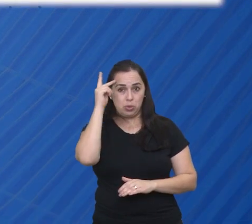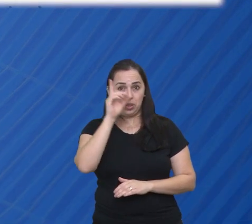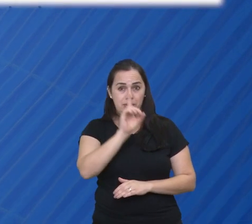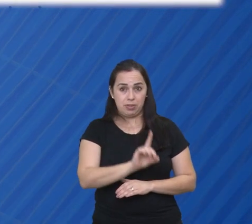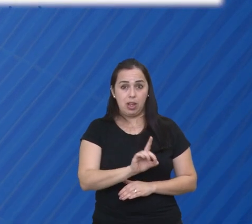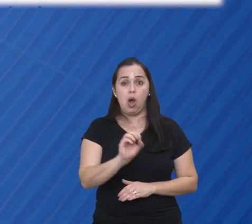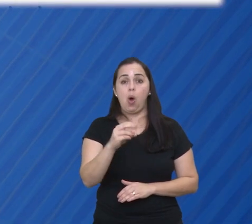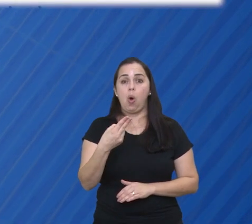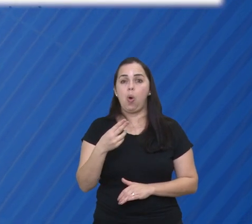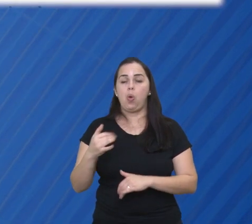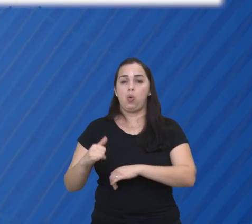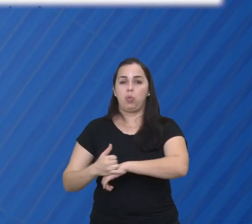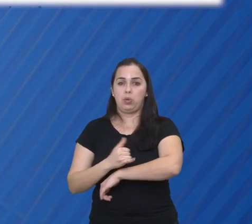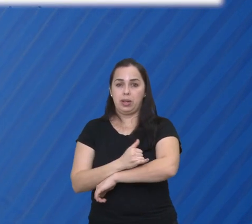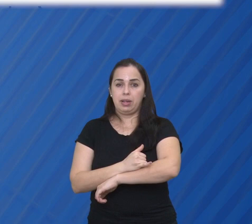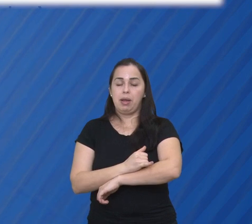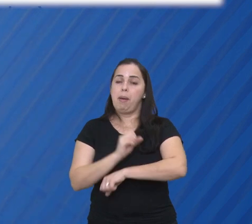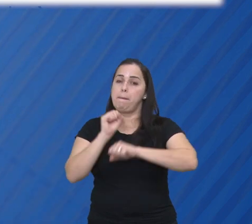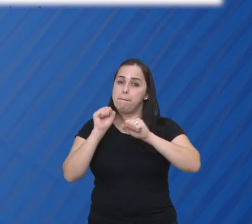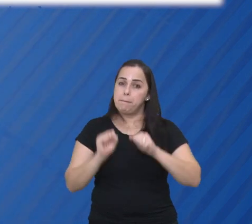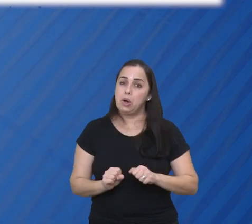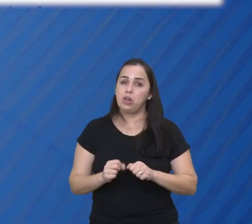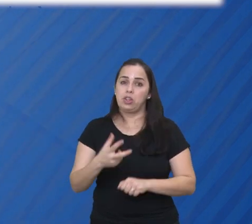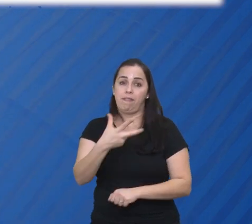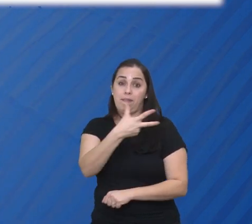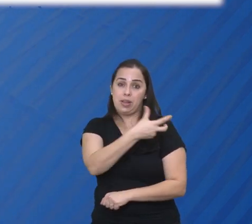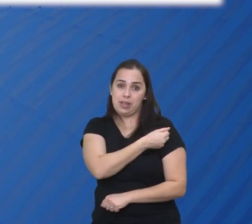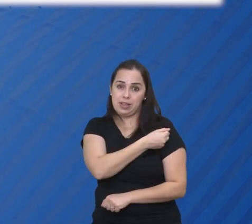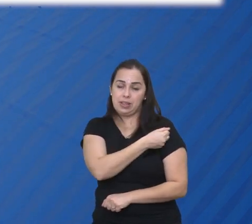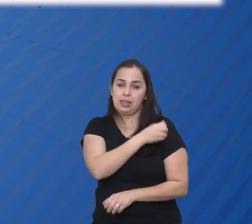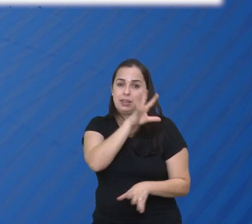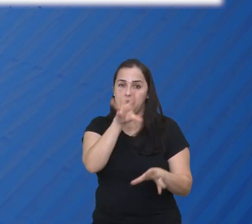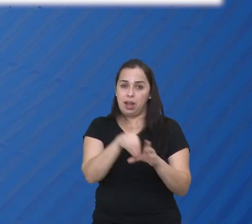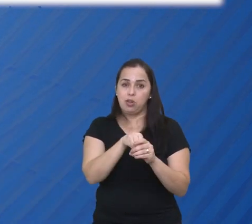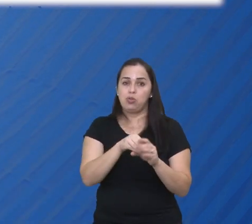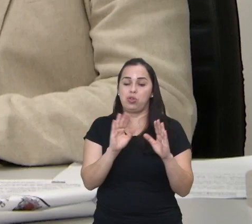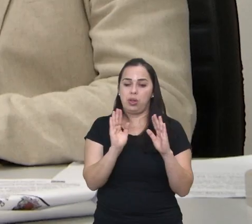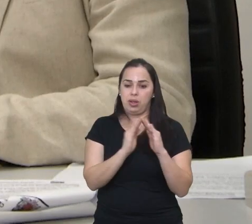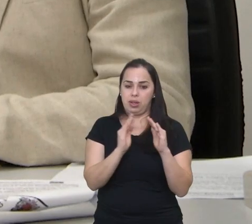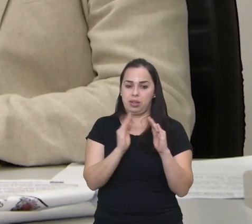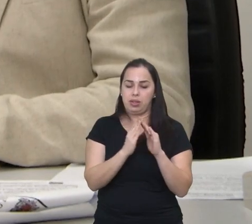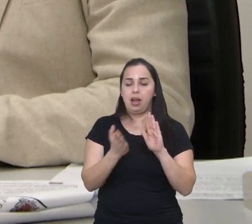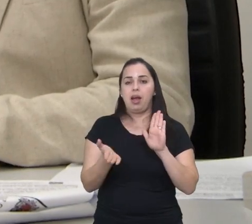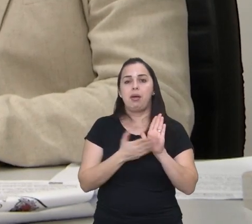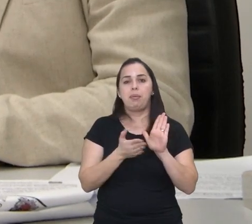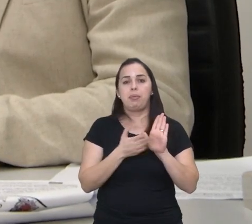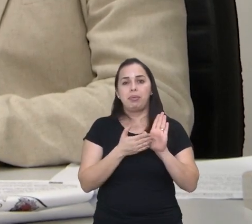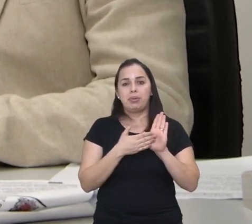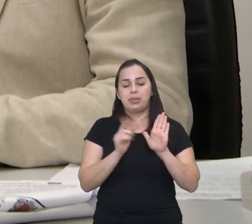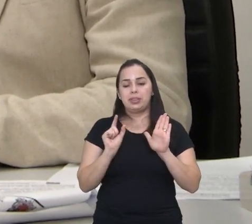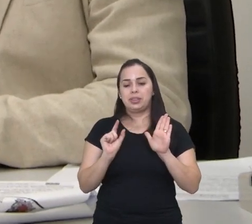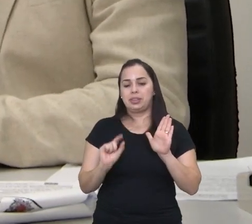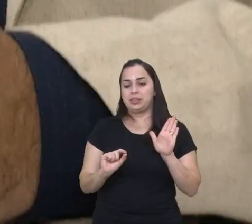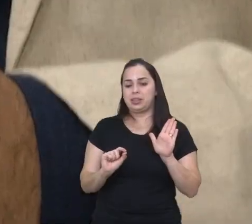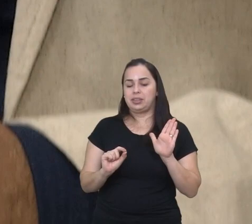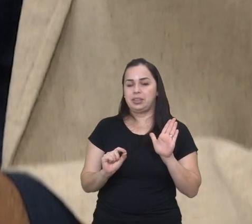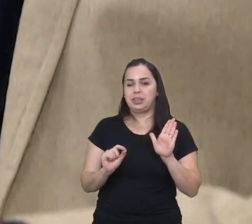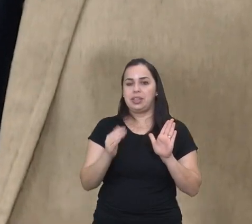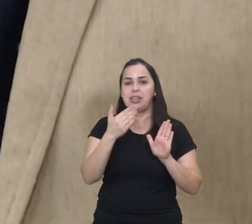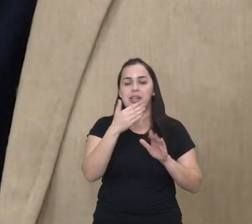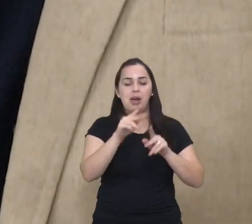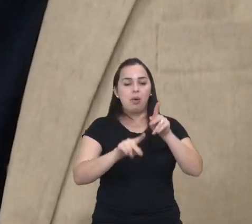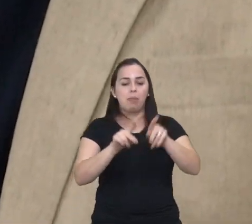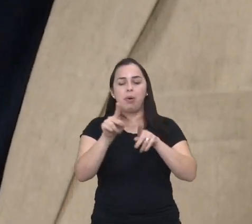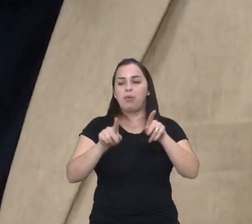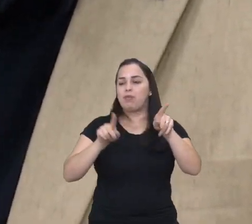com deficiência ou obesidade mórbida também possam receber vacinação em casa. A proposta, segundo o parlamentar, partiu